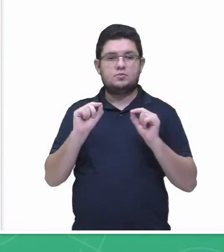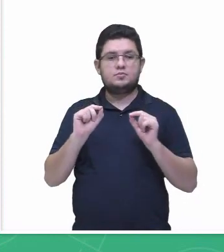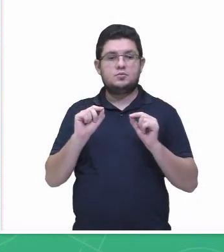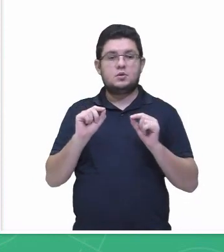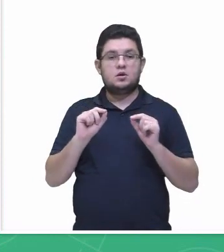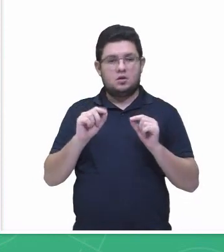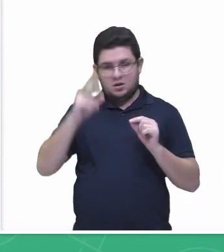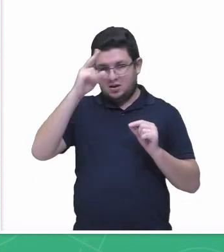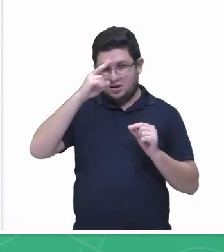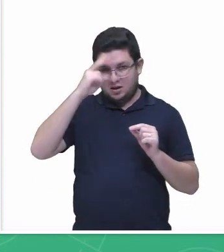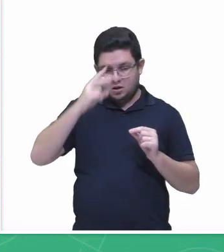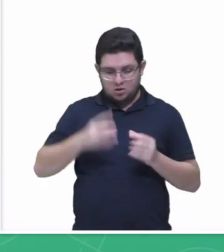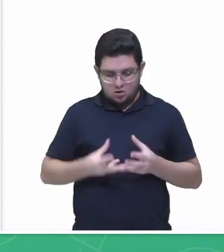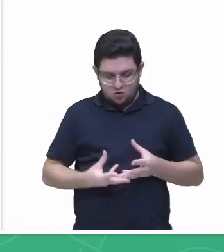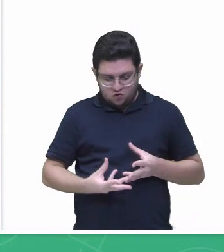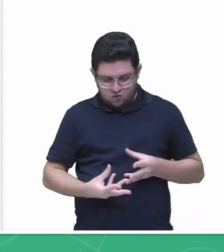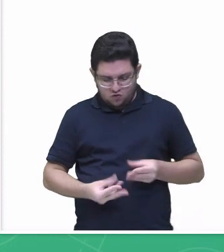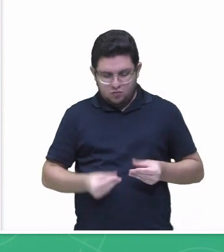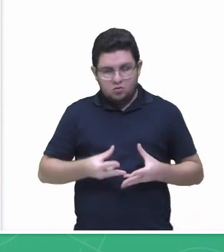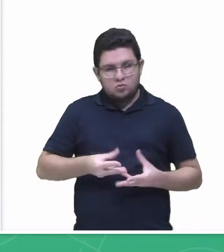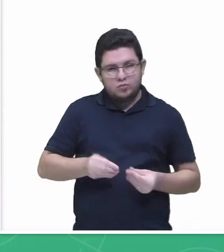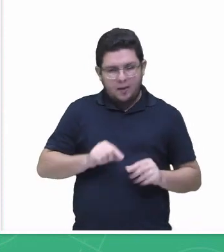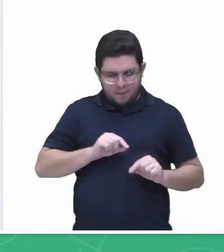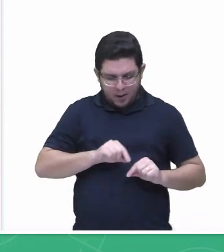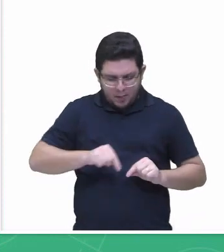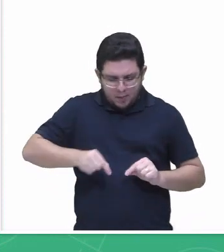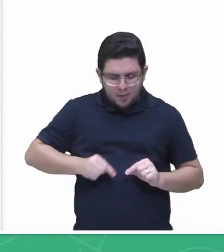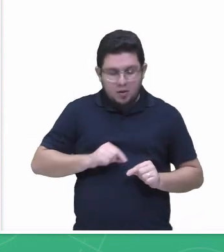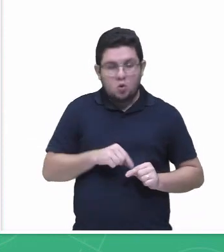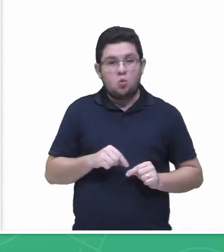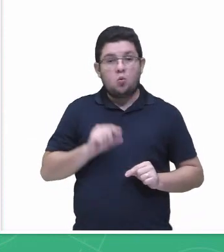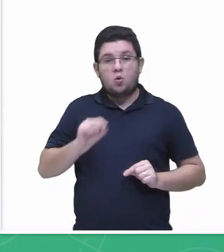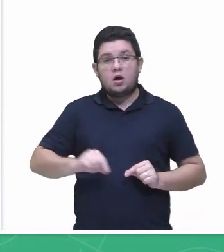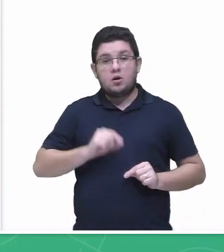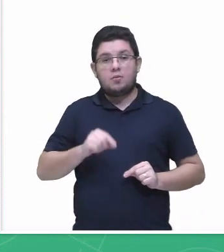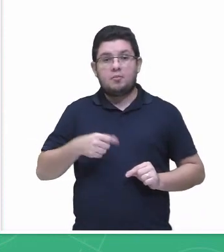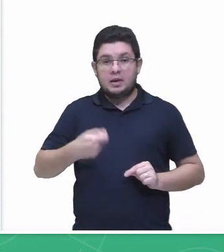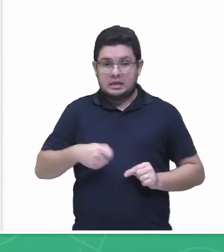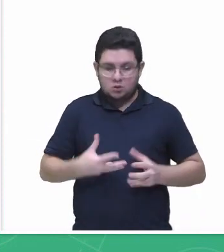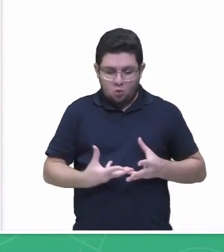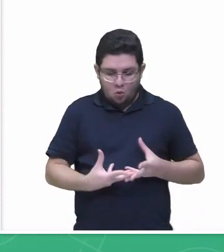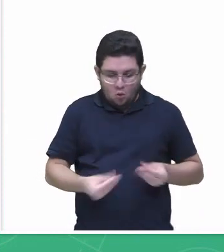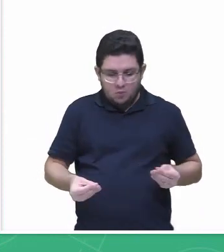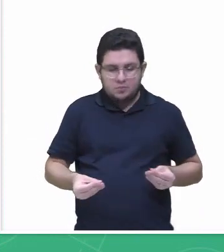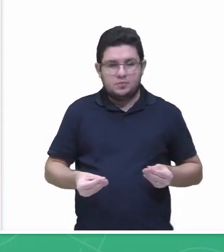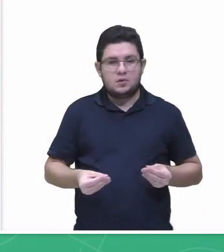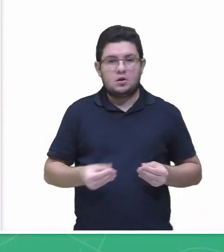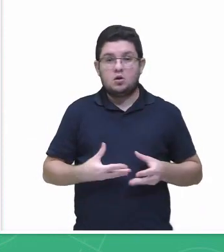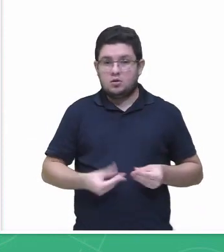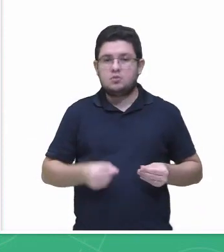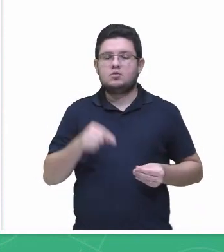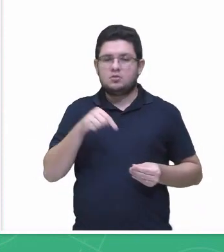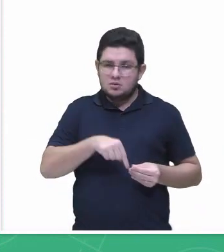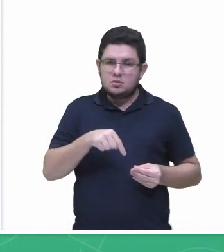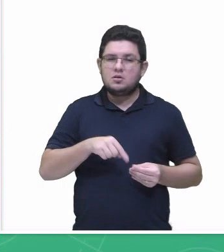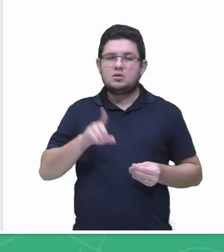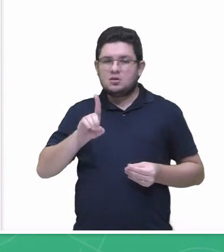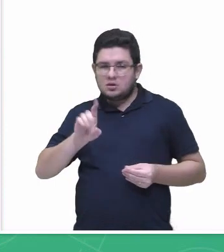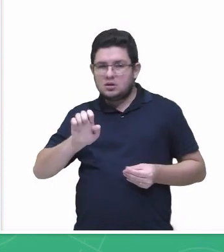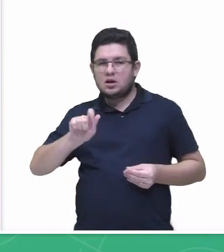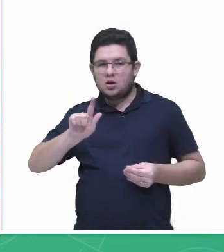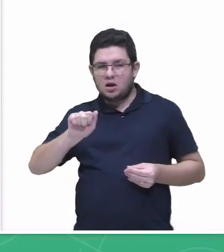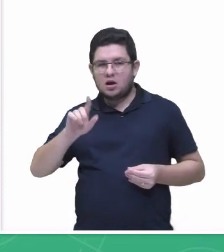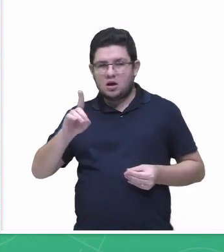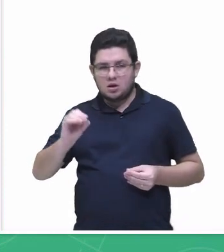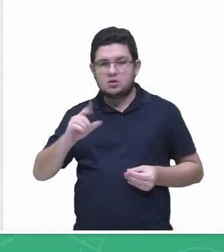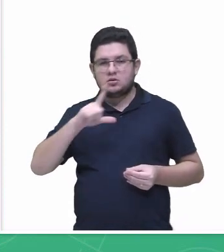intestino delgado? Depois que os alimentos foram digeridos, quebrados em partículas bem pequenininhas, eles precisam ser absorvidos. No